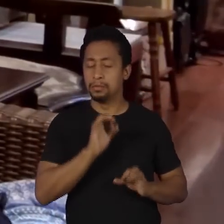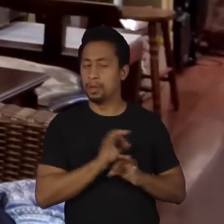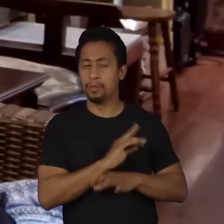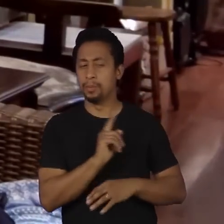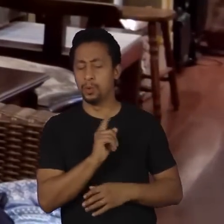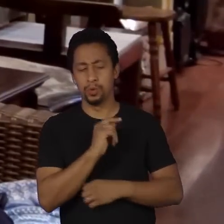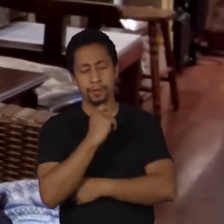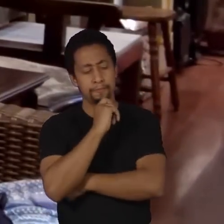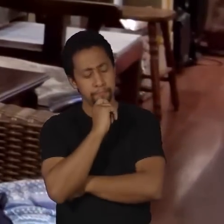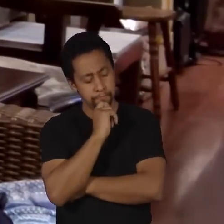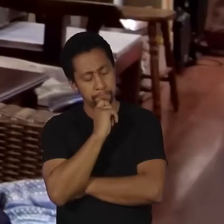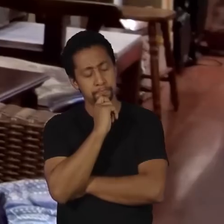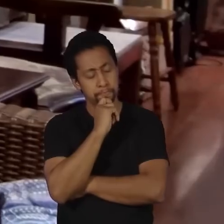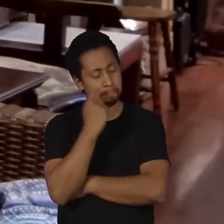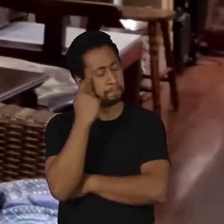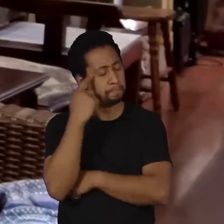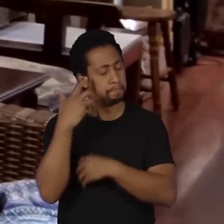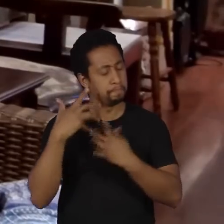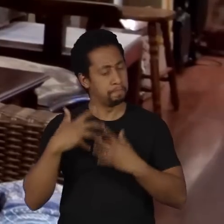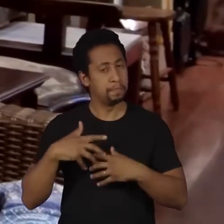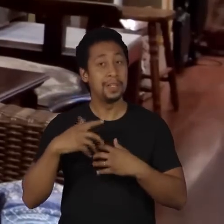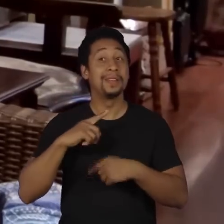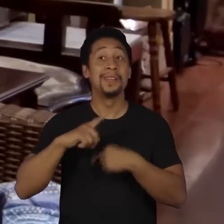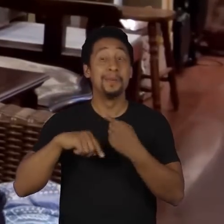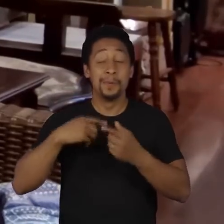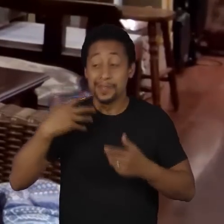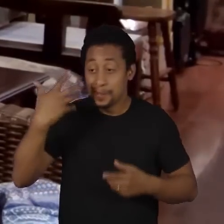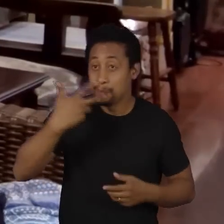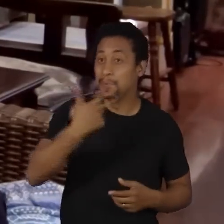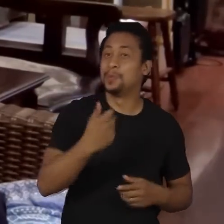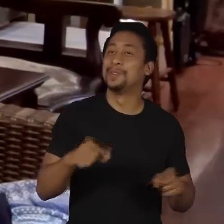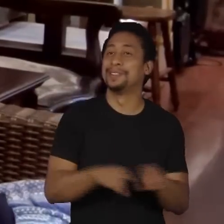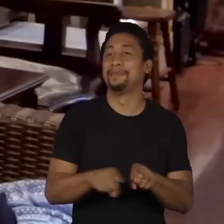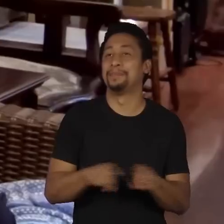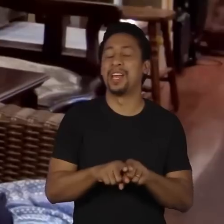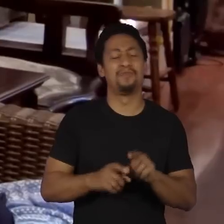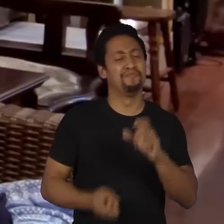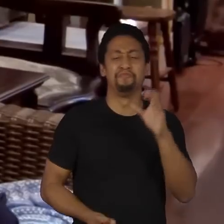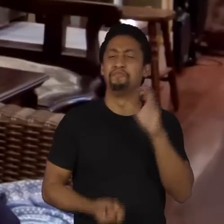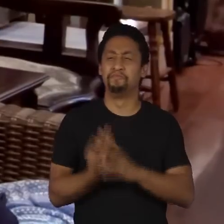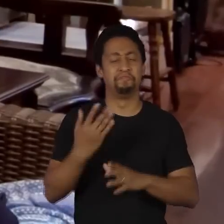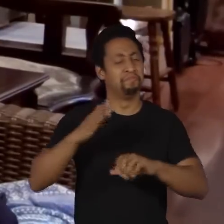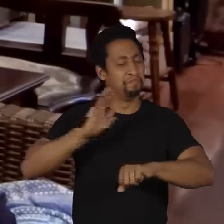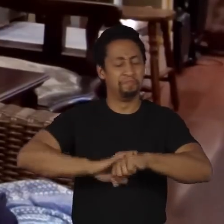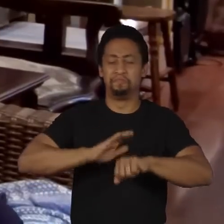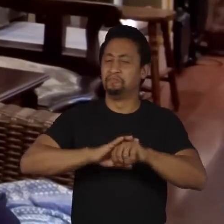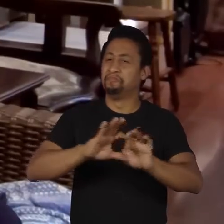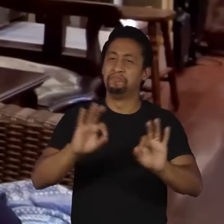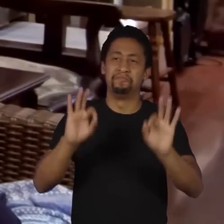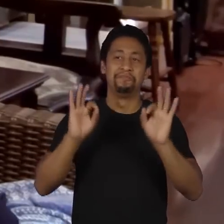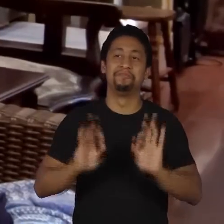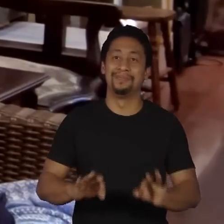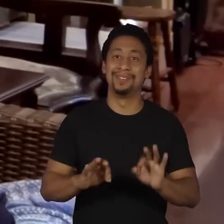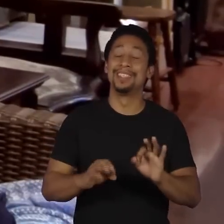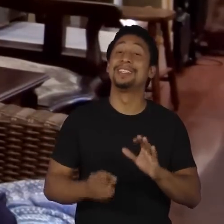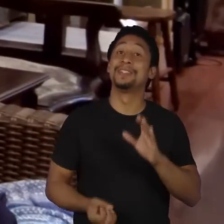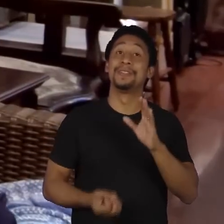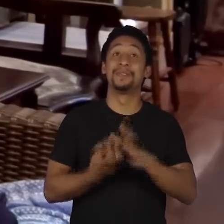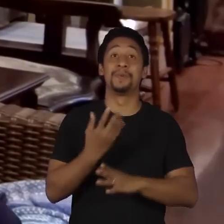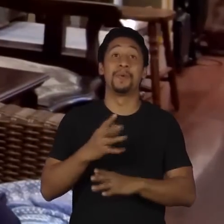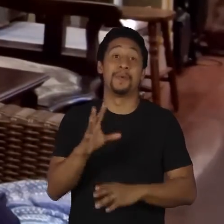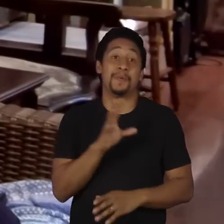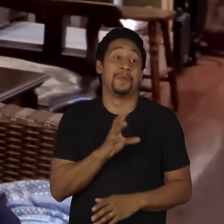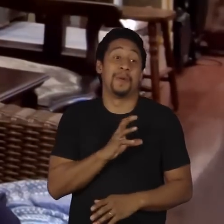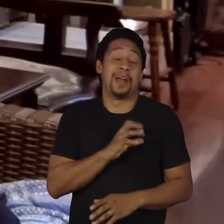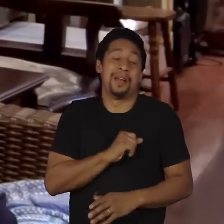apaixonada. Aí se apaixonou. Aí ela falou, não, vamos montar o que quiser. Aí montamos o Amor de Dom Pedro Plim com